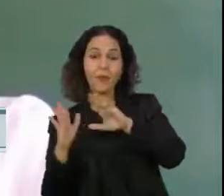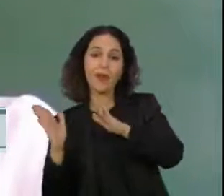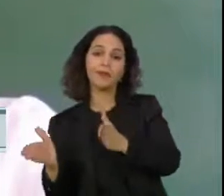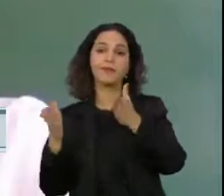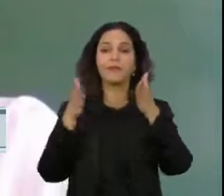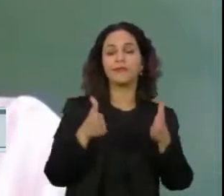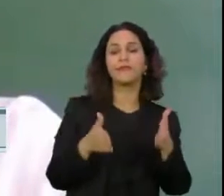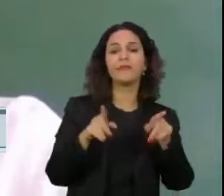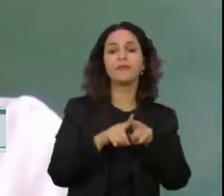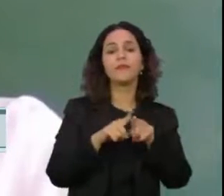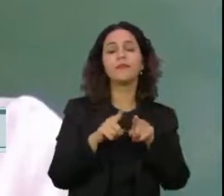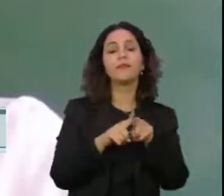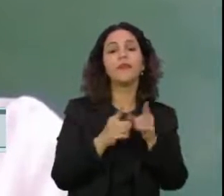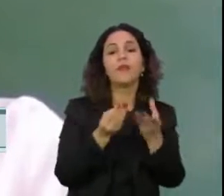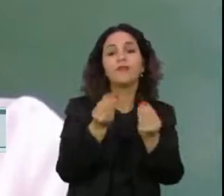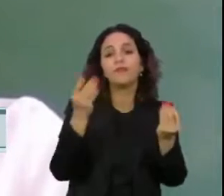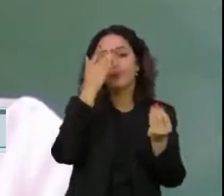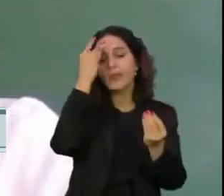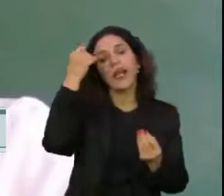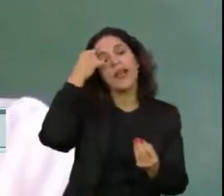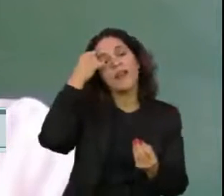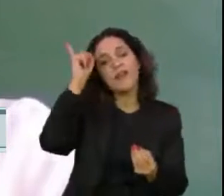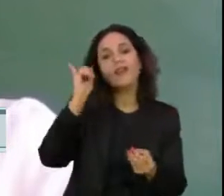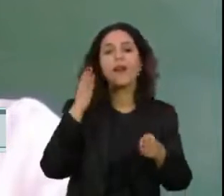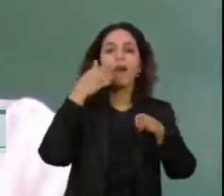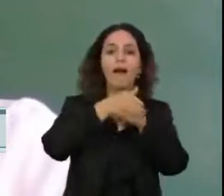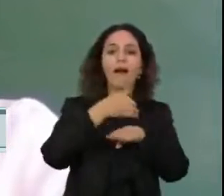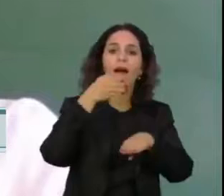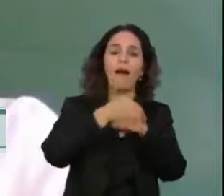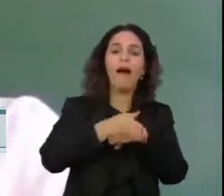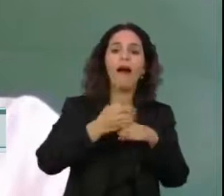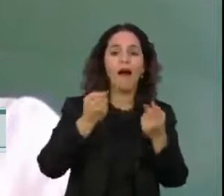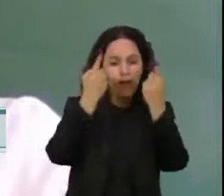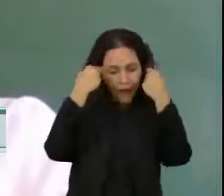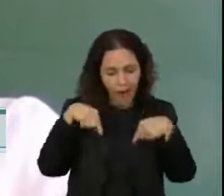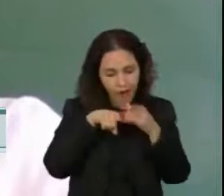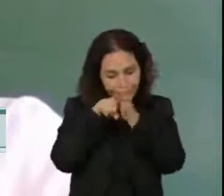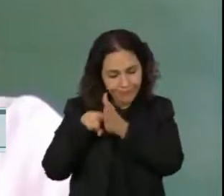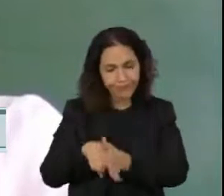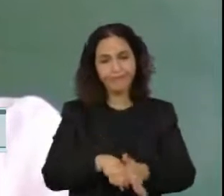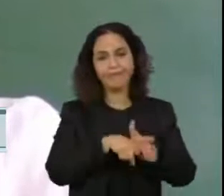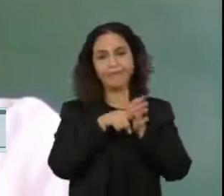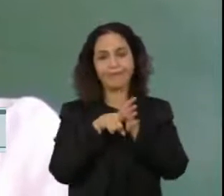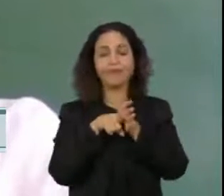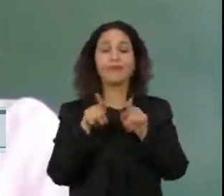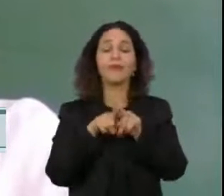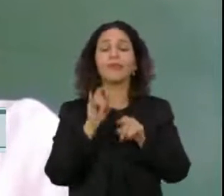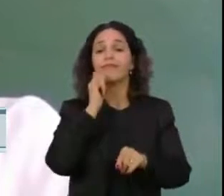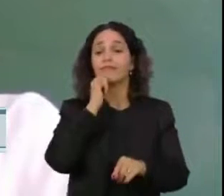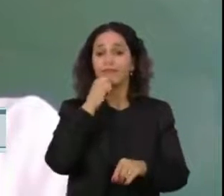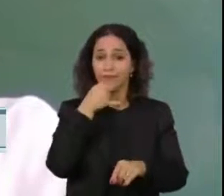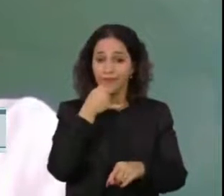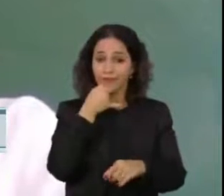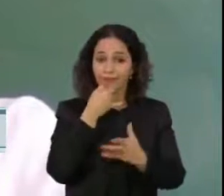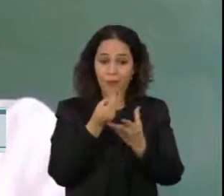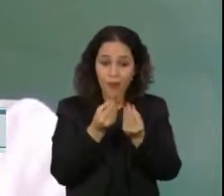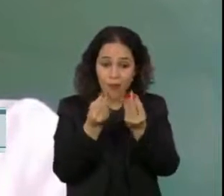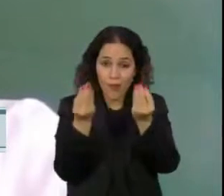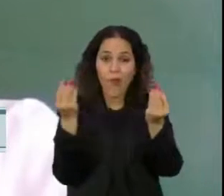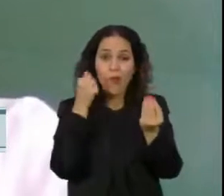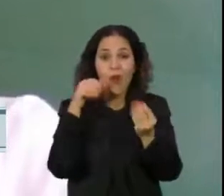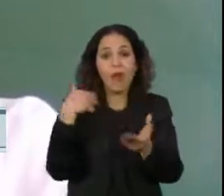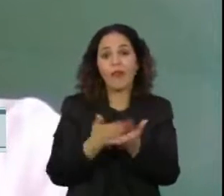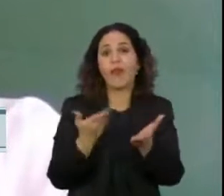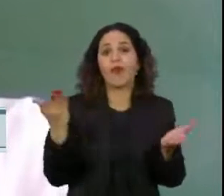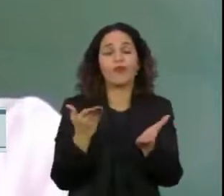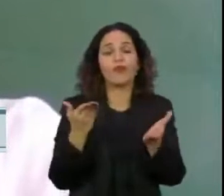muitas pessoas deixaram de fazer os exames de rastreamento e, infelizmente, muitas ainda estão deixando de